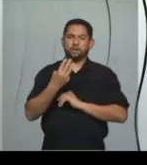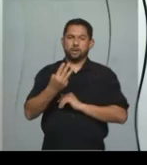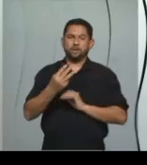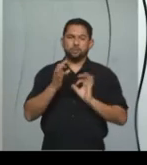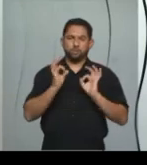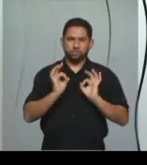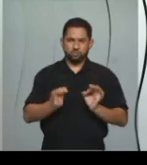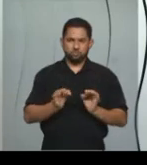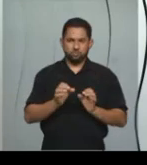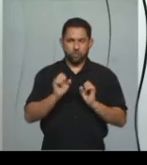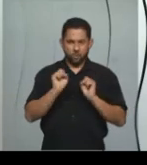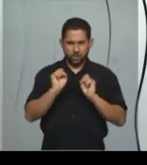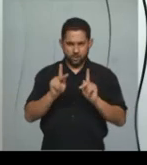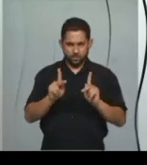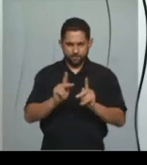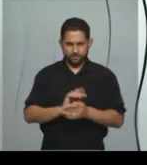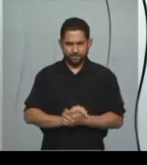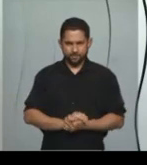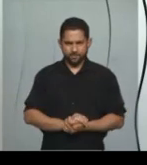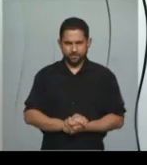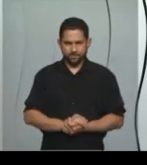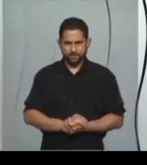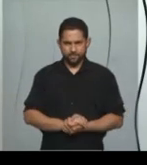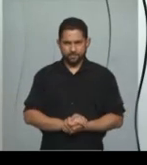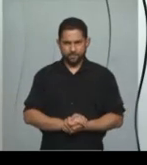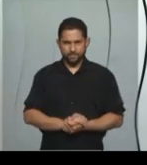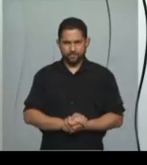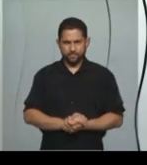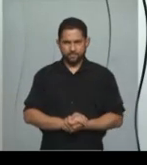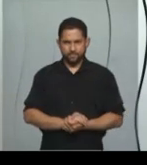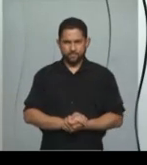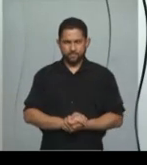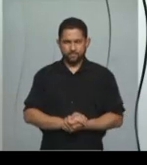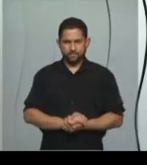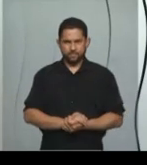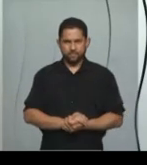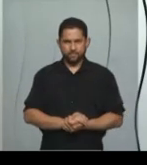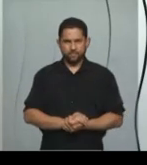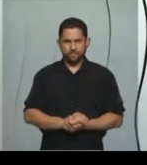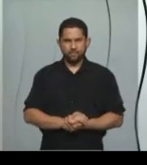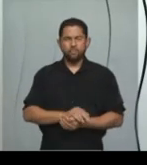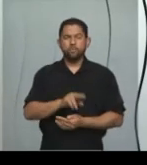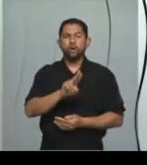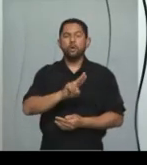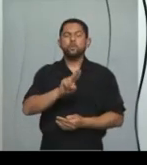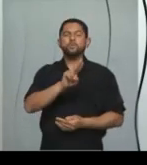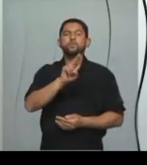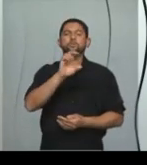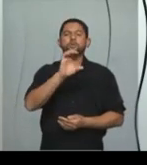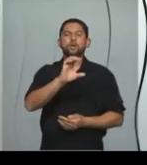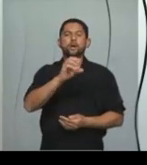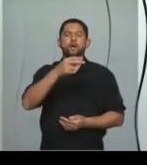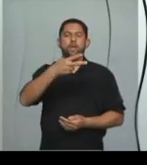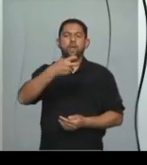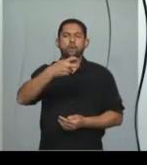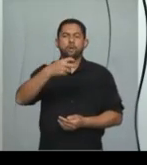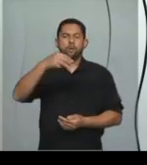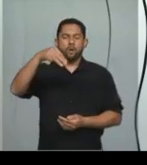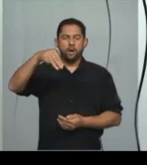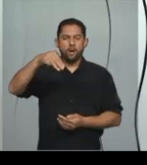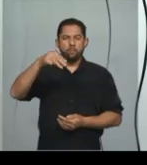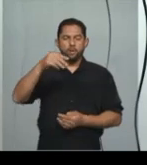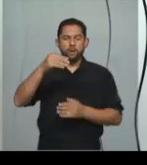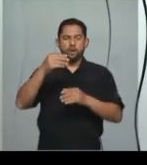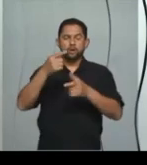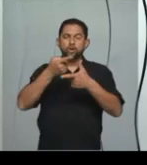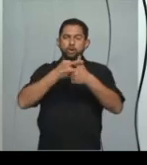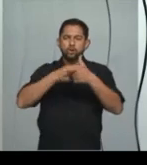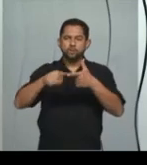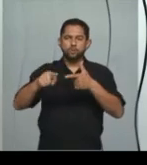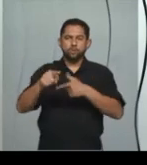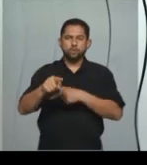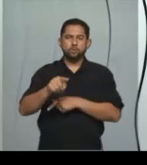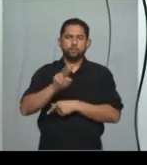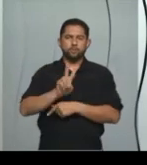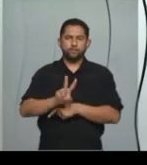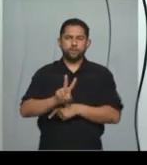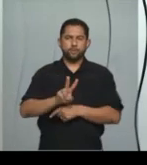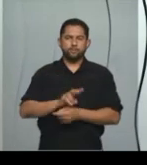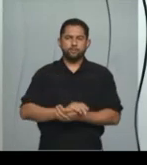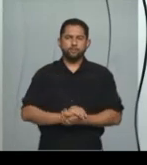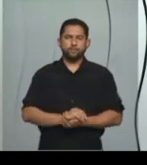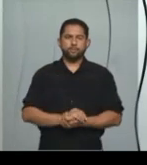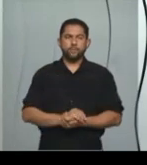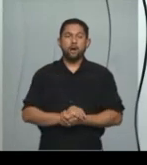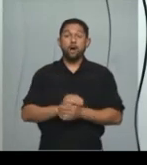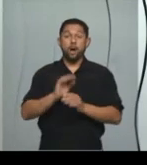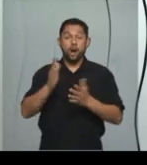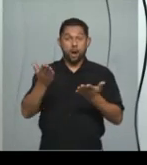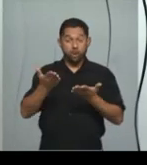imaginar, concentração tem que ser igual a massa dividido pelo volume, sendo que a massa é